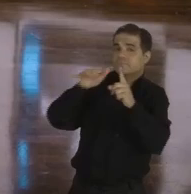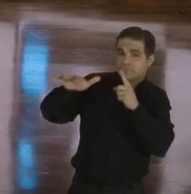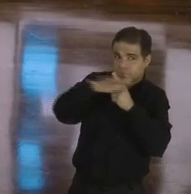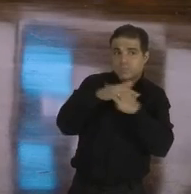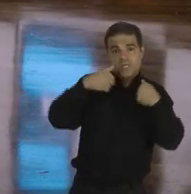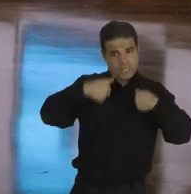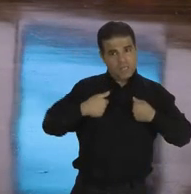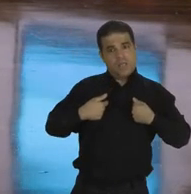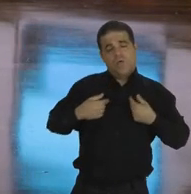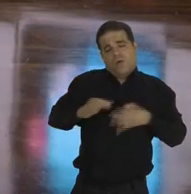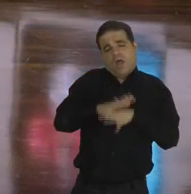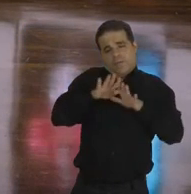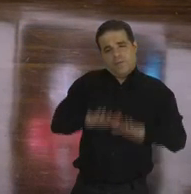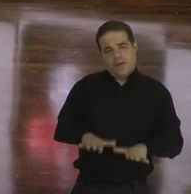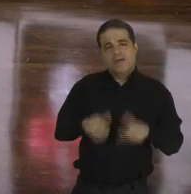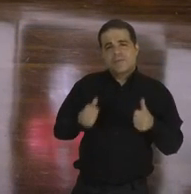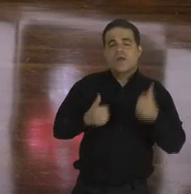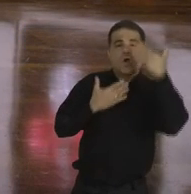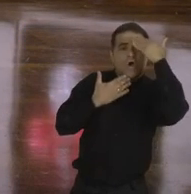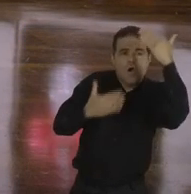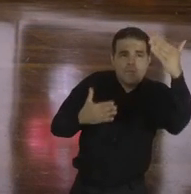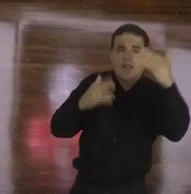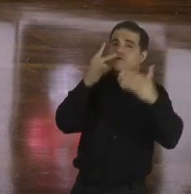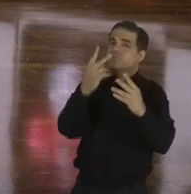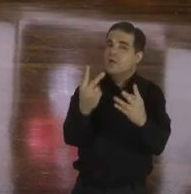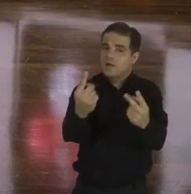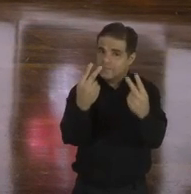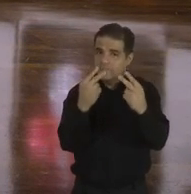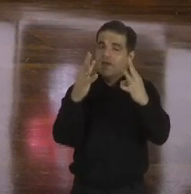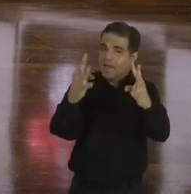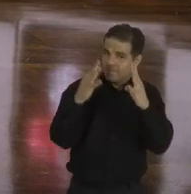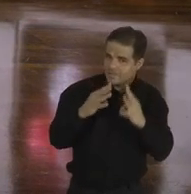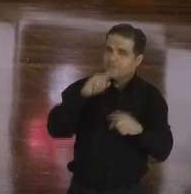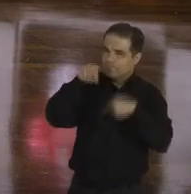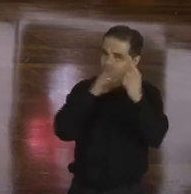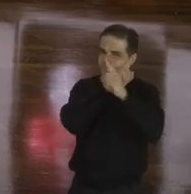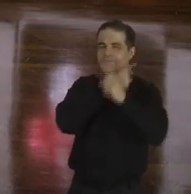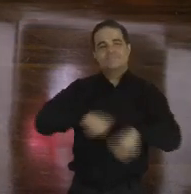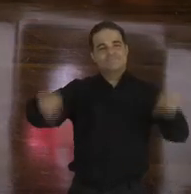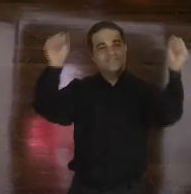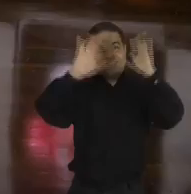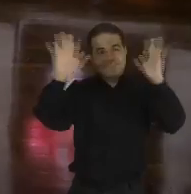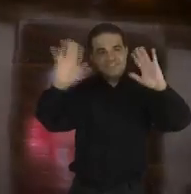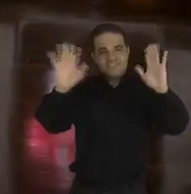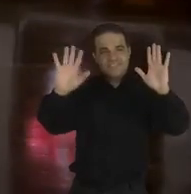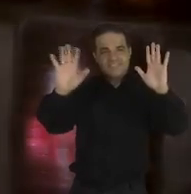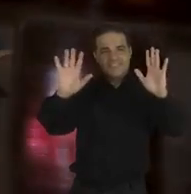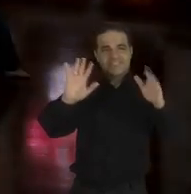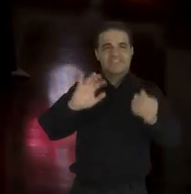eu vou ficando por aqui muito obrigada pela sua atenção e até mais é